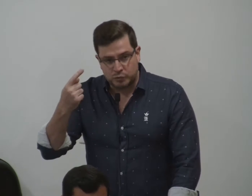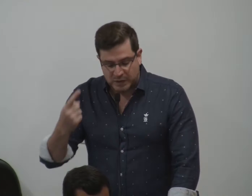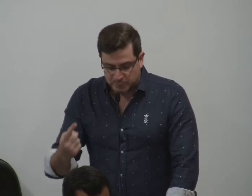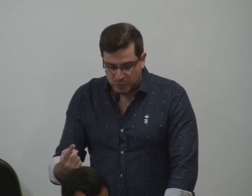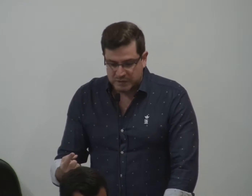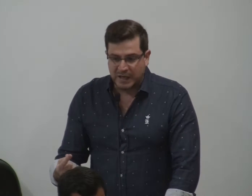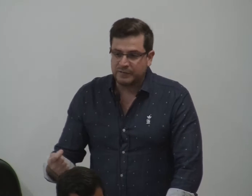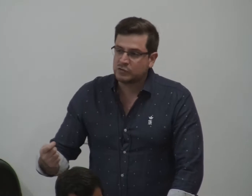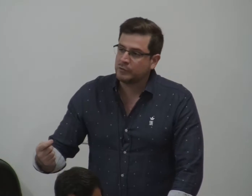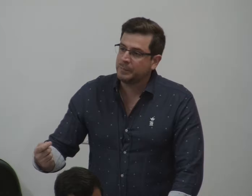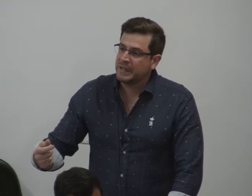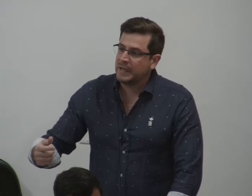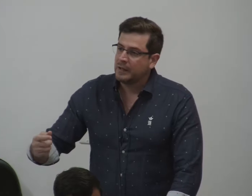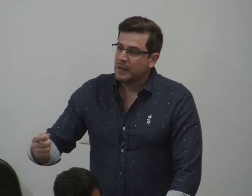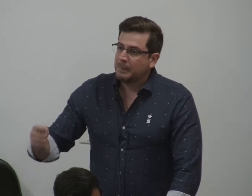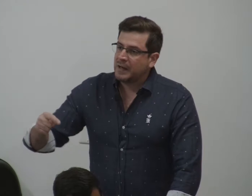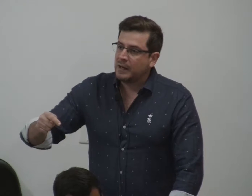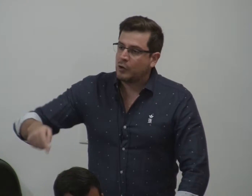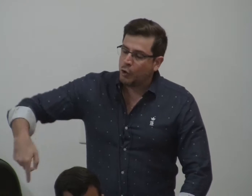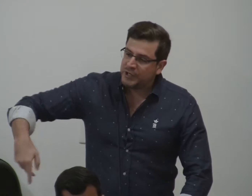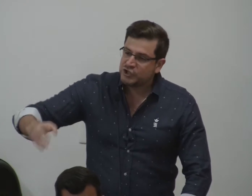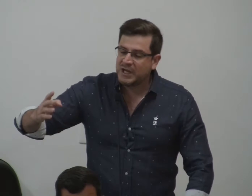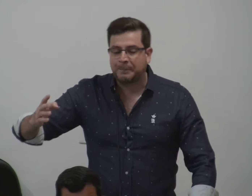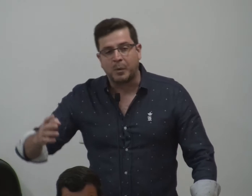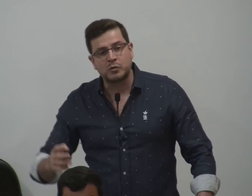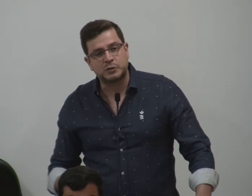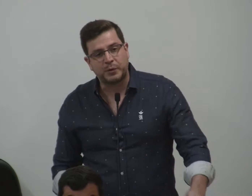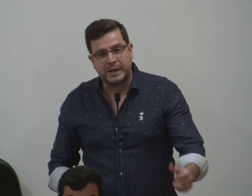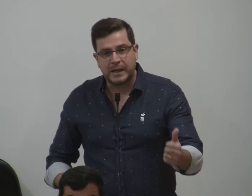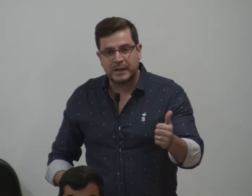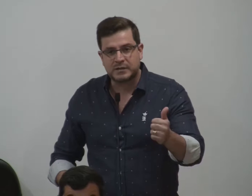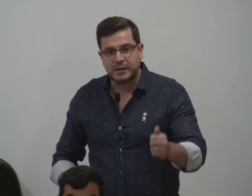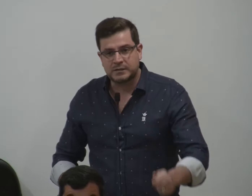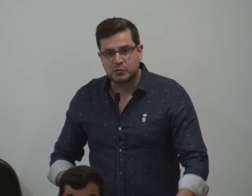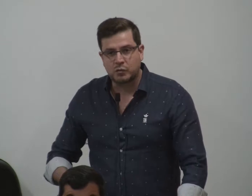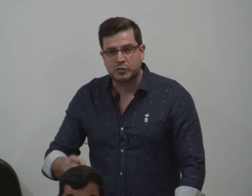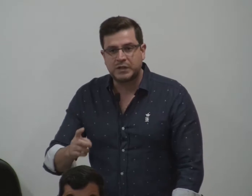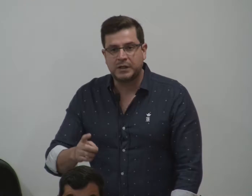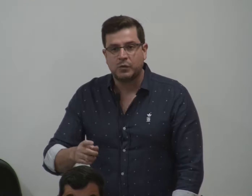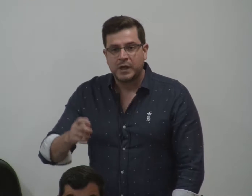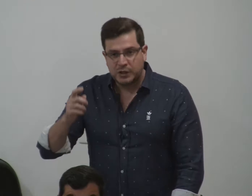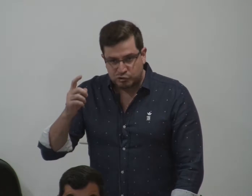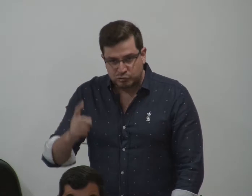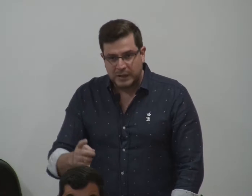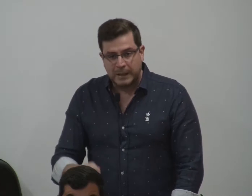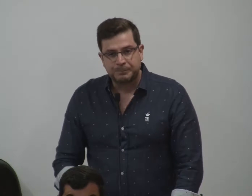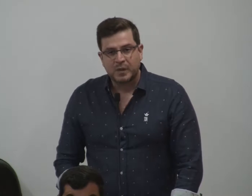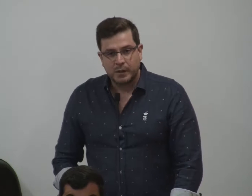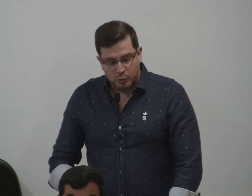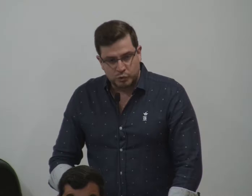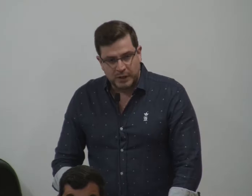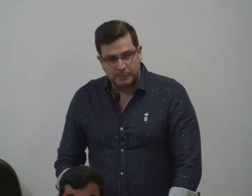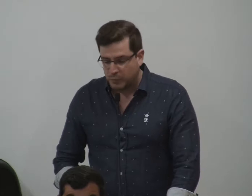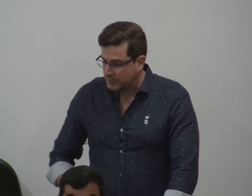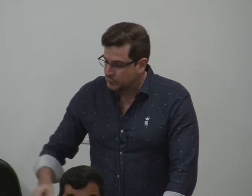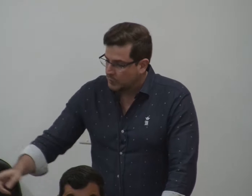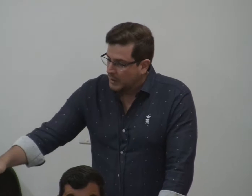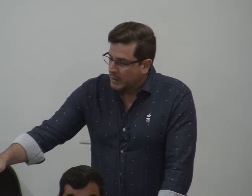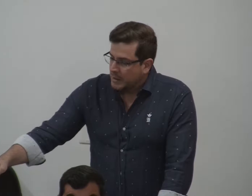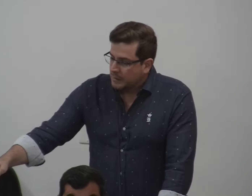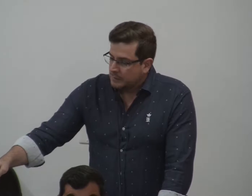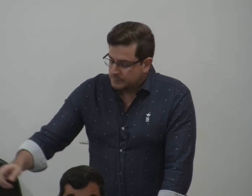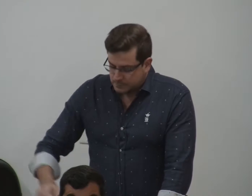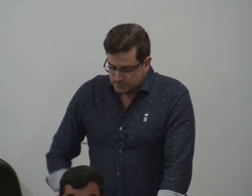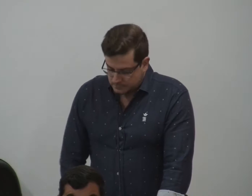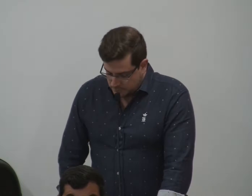fui um dos responsáveis quando briguei para corrigir a ponte, porque as crianças não conseguiam estudar. Eu lutei por isso. Você